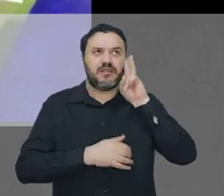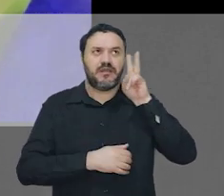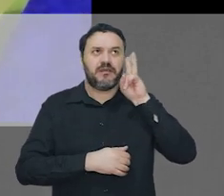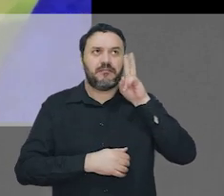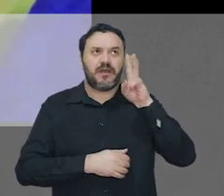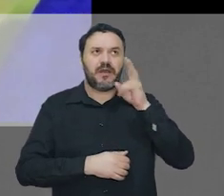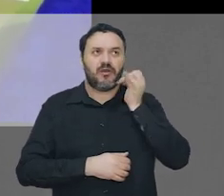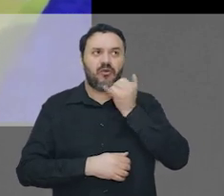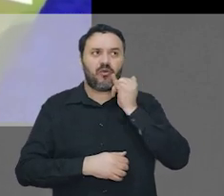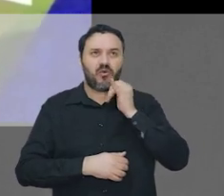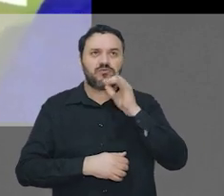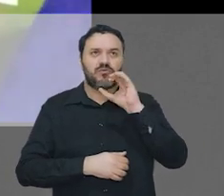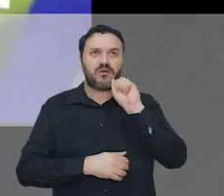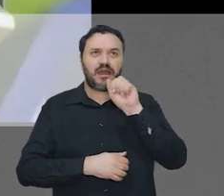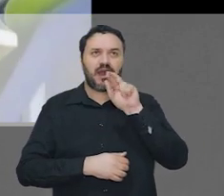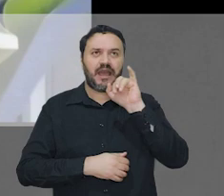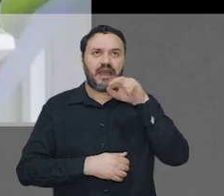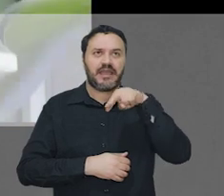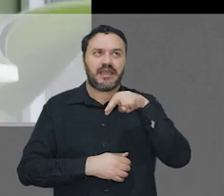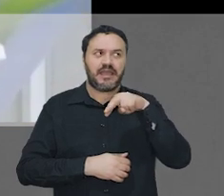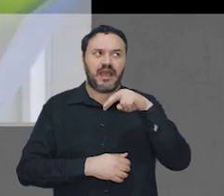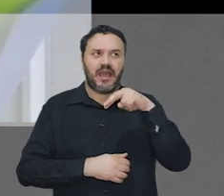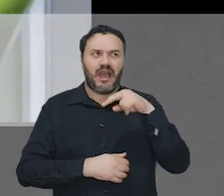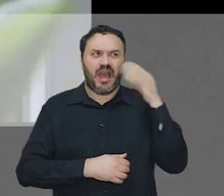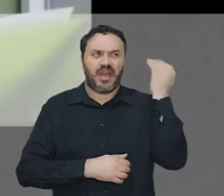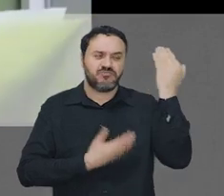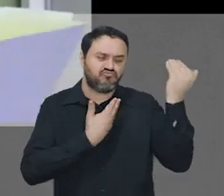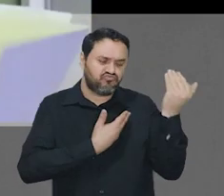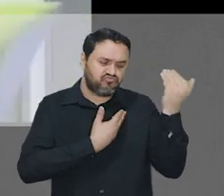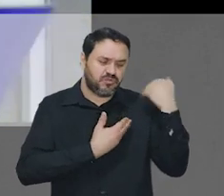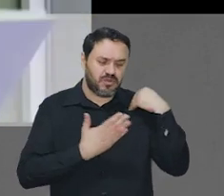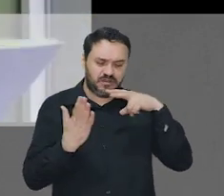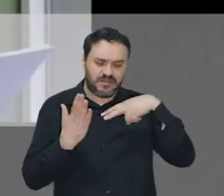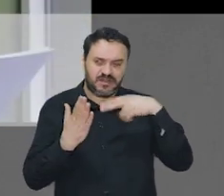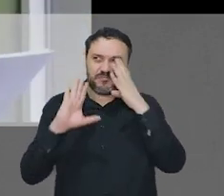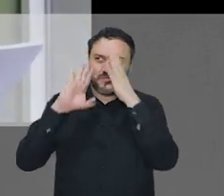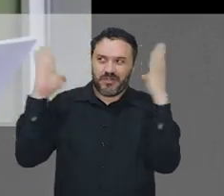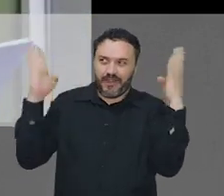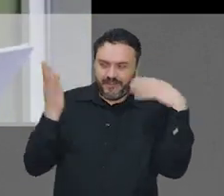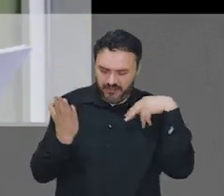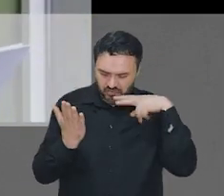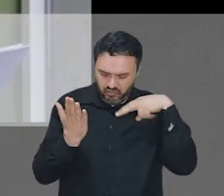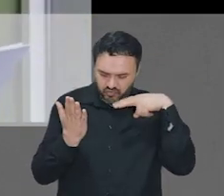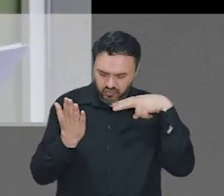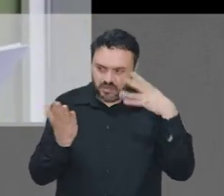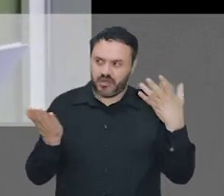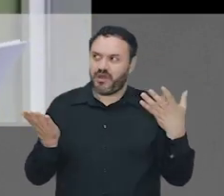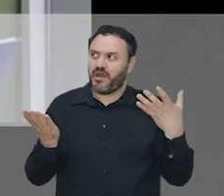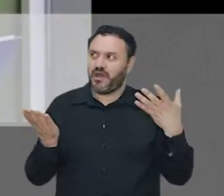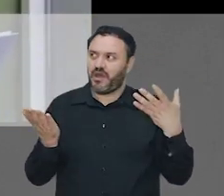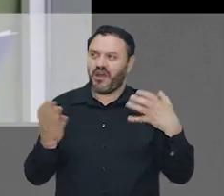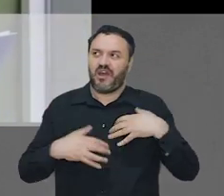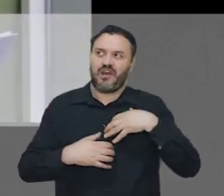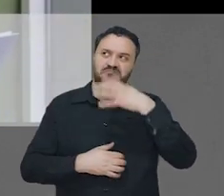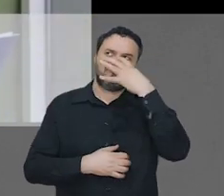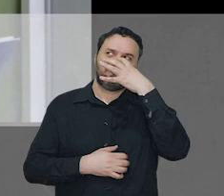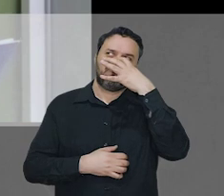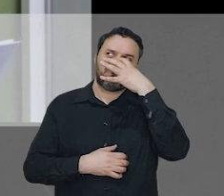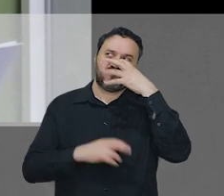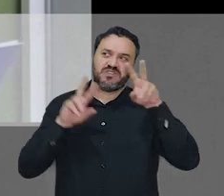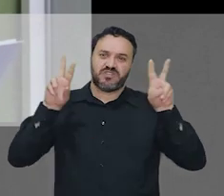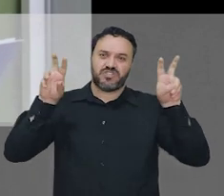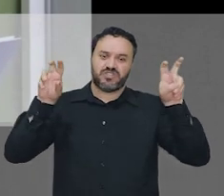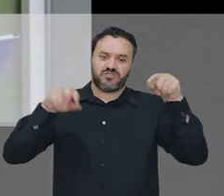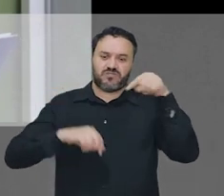Karen Blixen. Tinha lido-o quando era adolescente na biblioteca. Fiquei impressionada com o título,